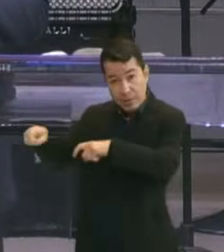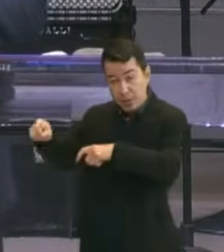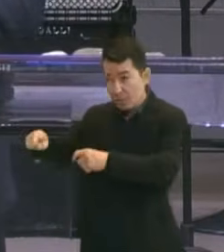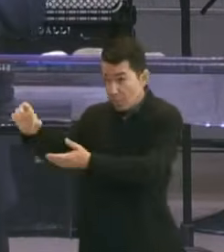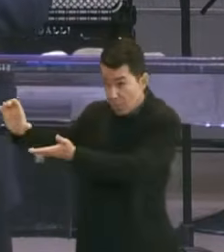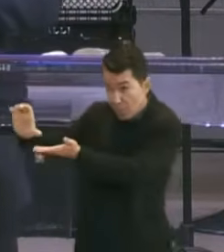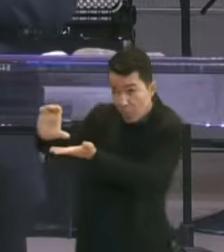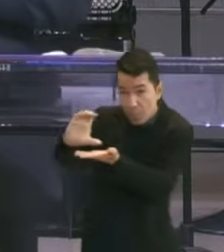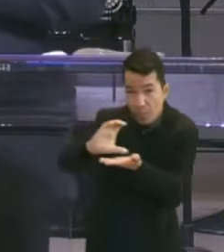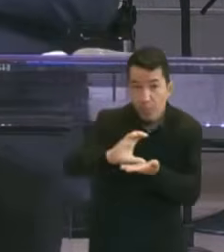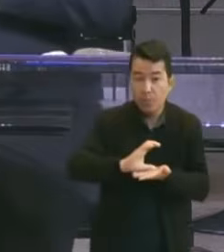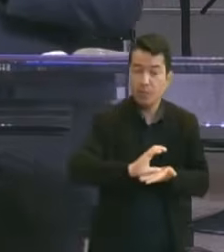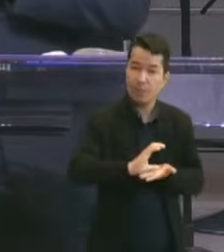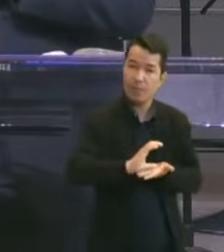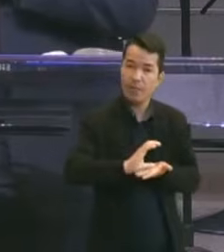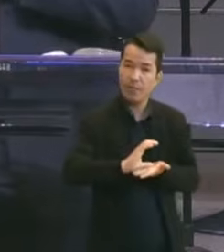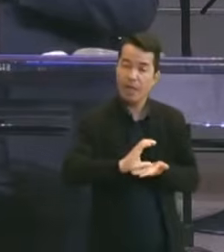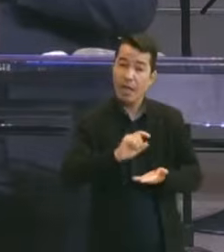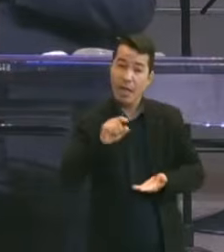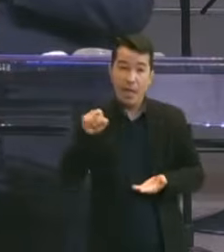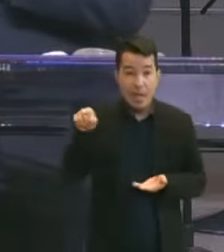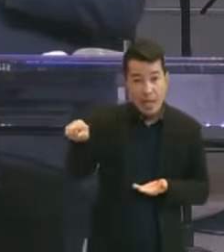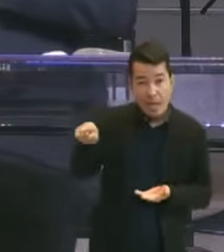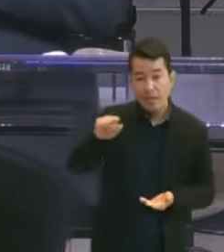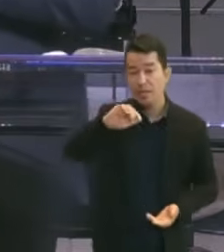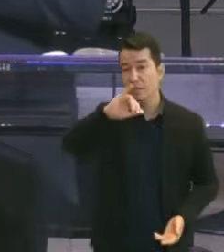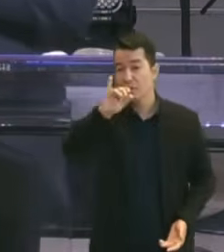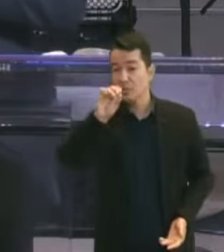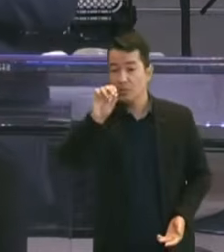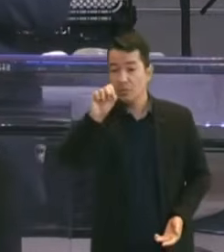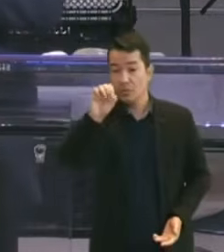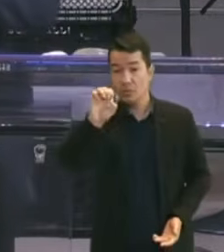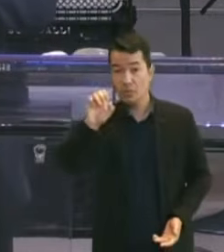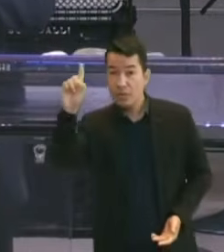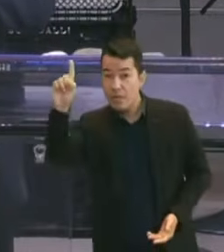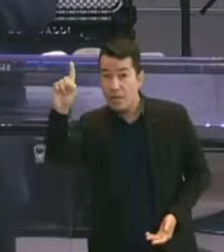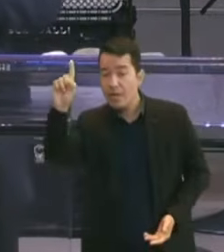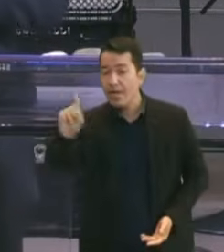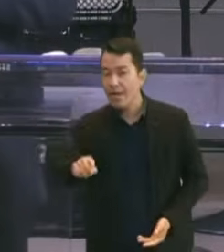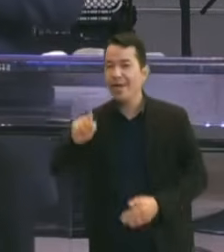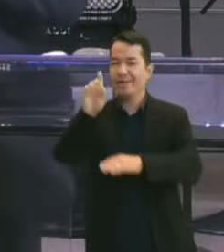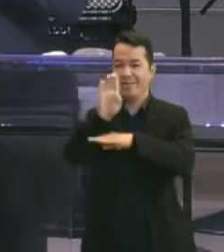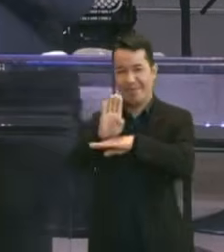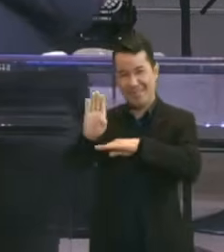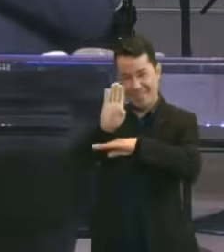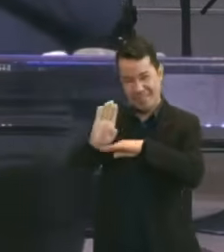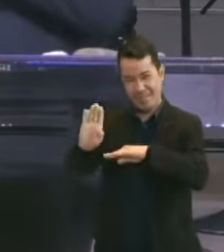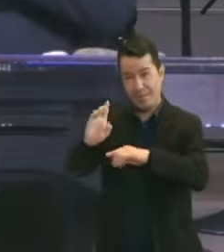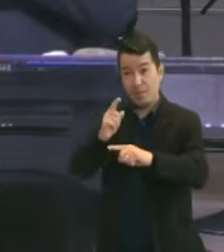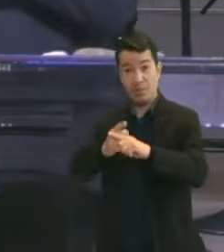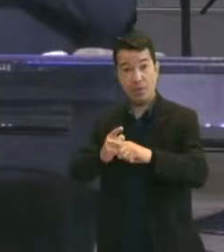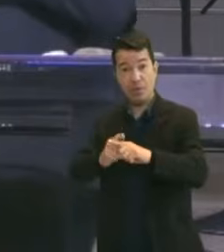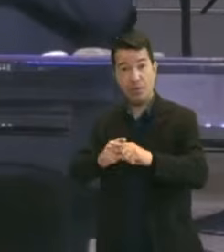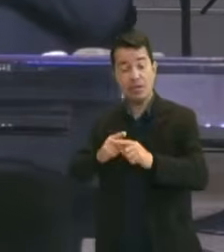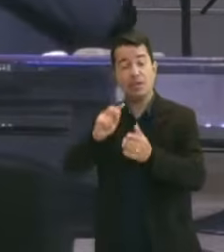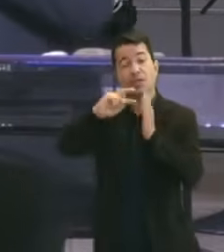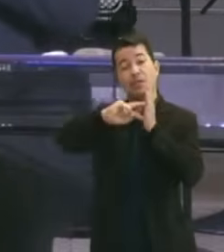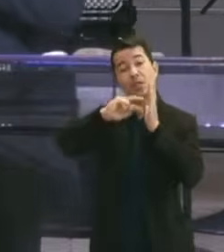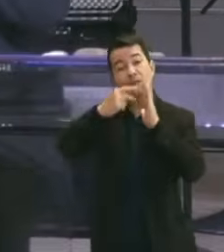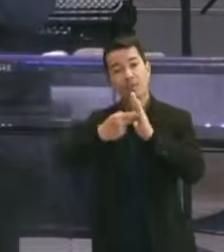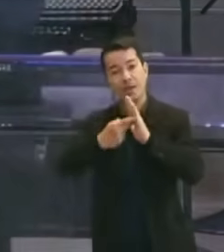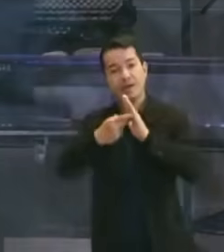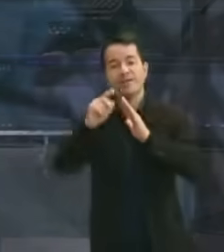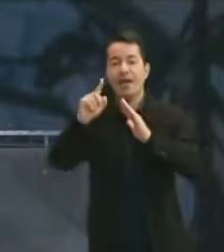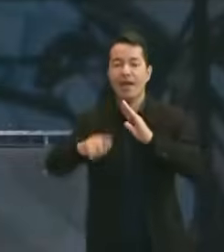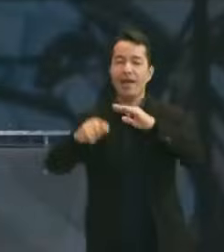ilha de Chipre. Os apóstolos o chamavam de Barnabé, que quer dizer aquele que dá ânimo. E aqui vem